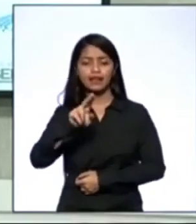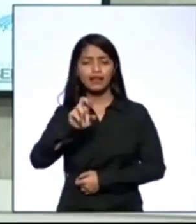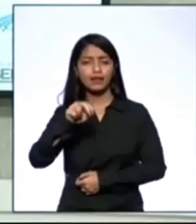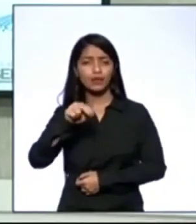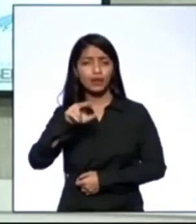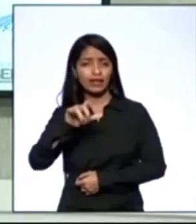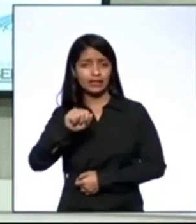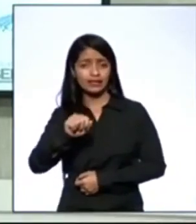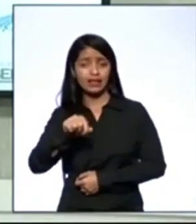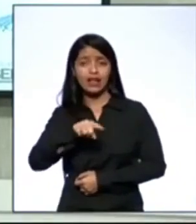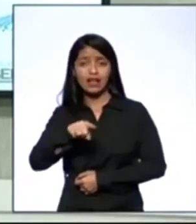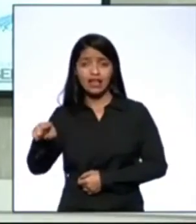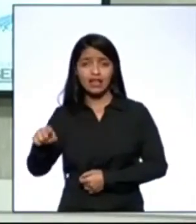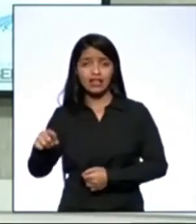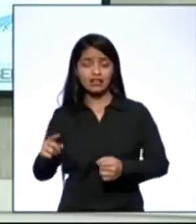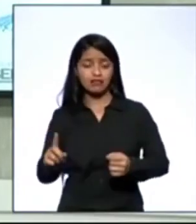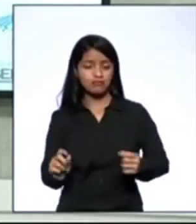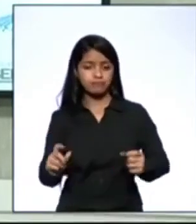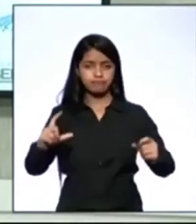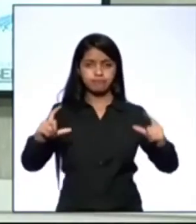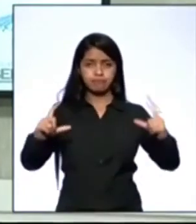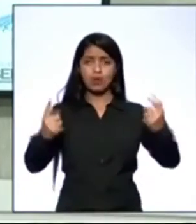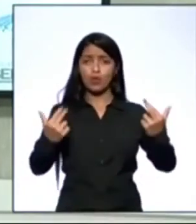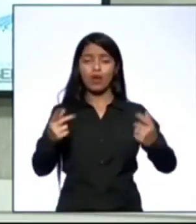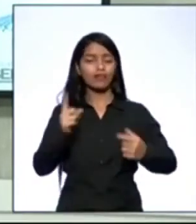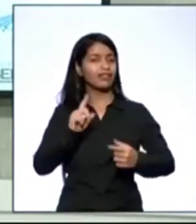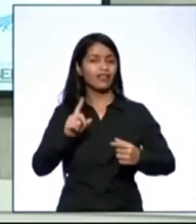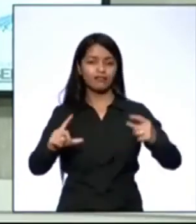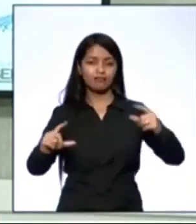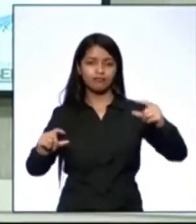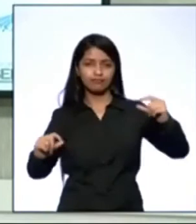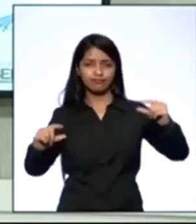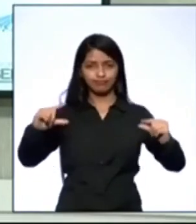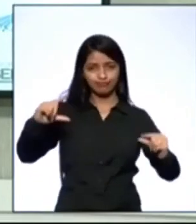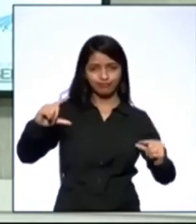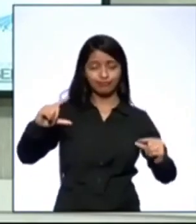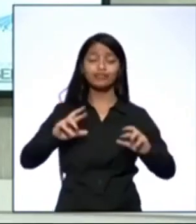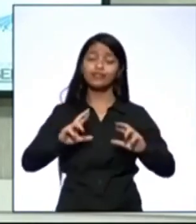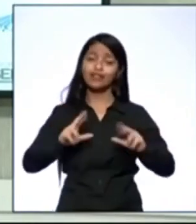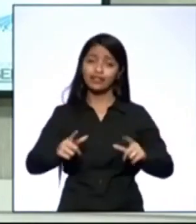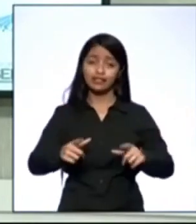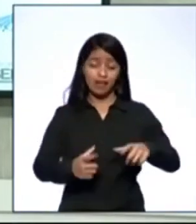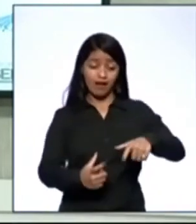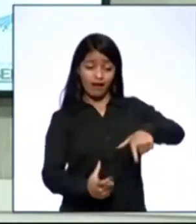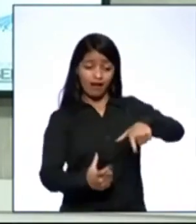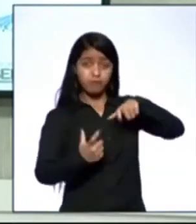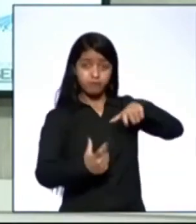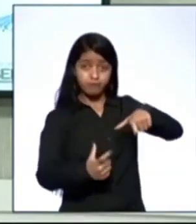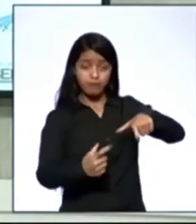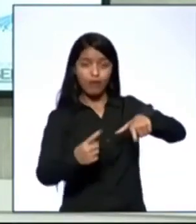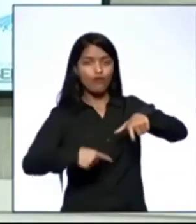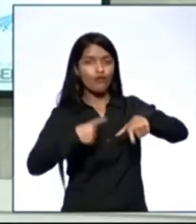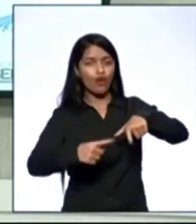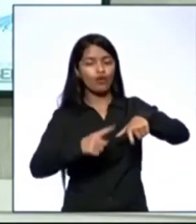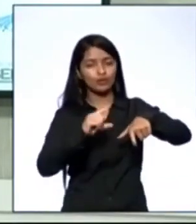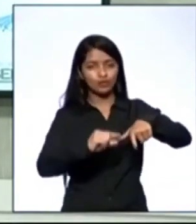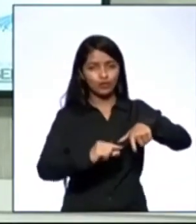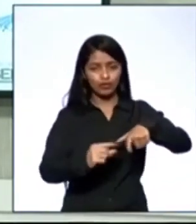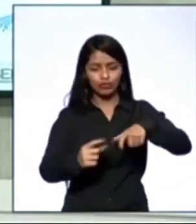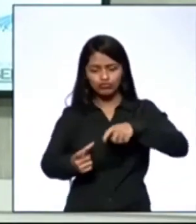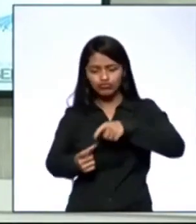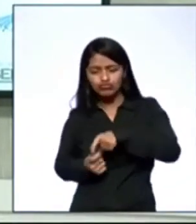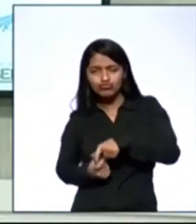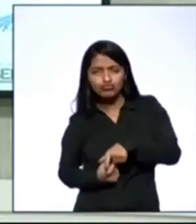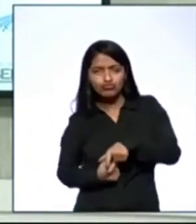inversamente proporcionais. Quem tem raio maior, dá número de voltas menor. Quem tem raio menor, dá número de voltas